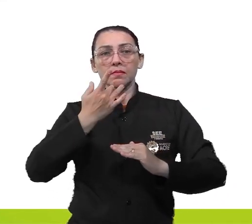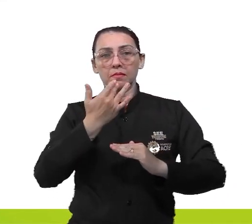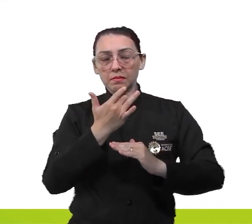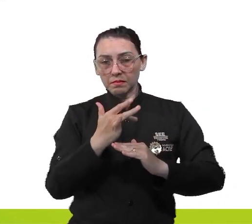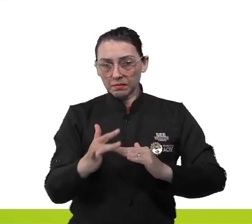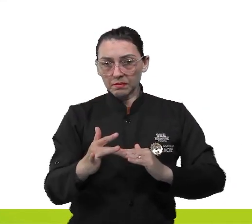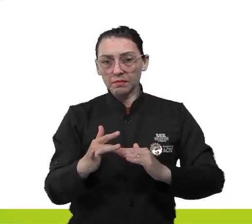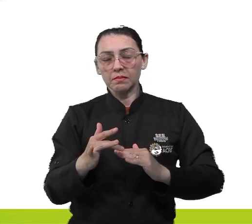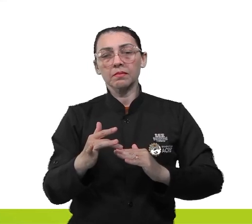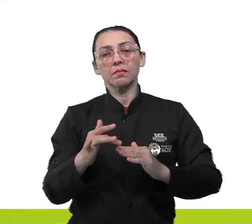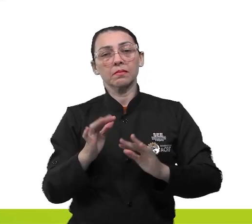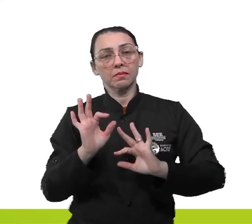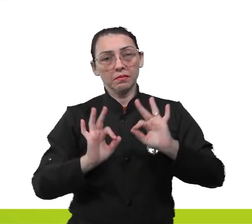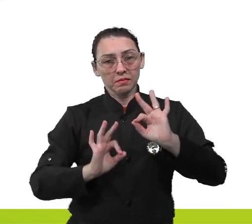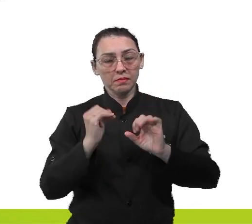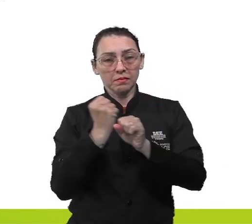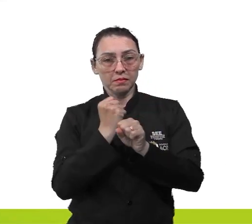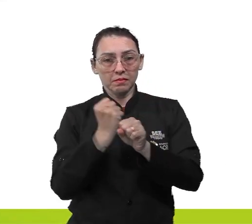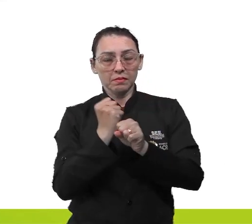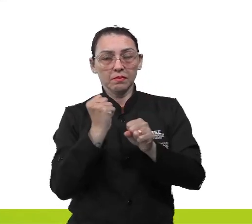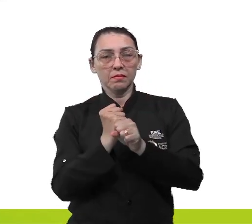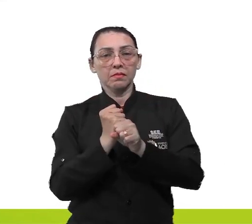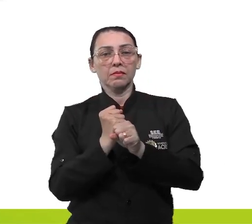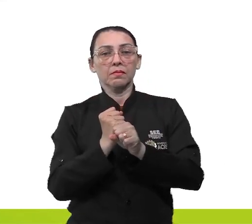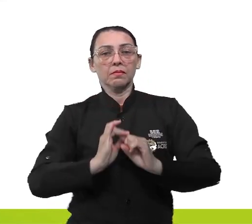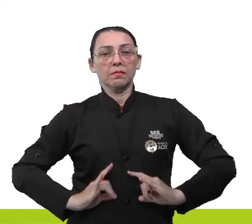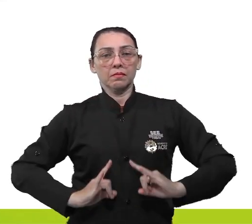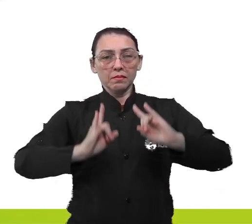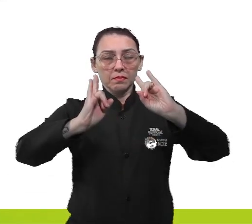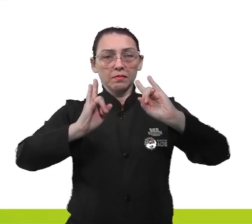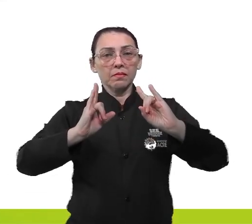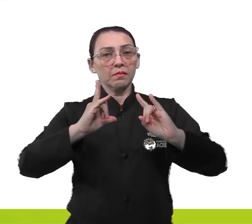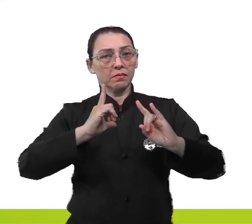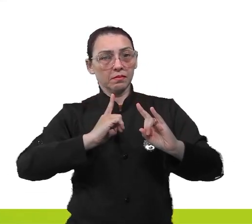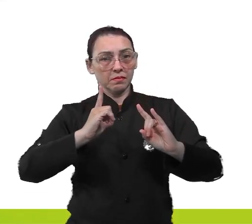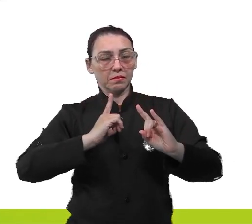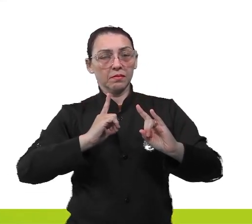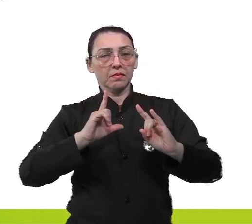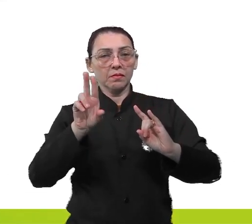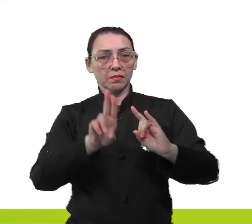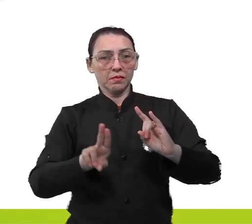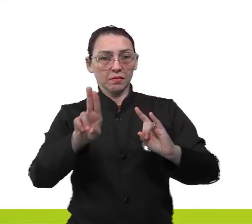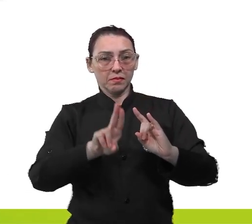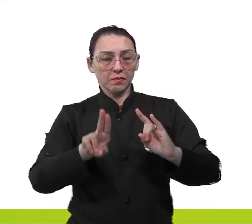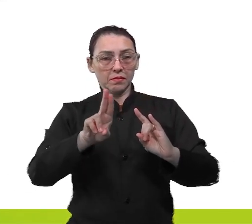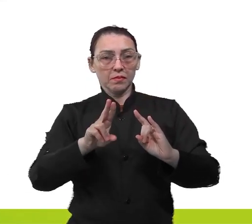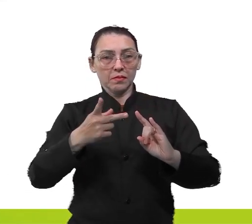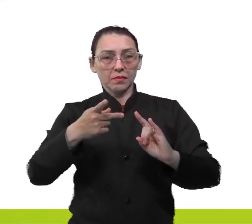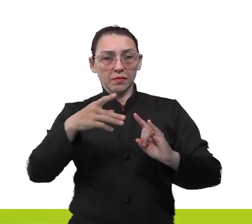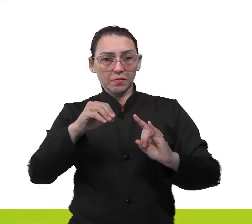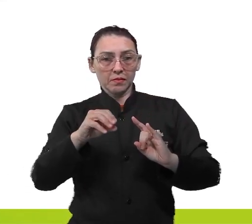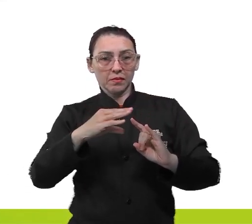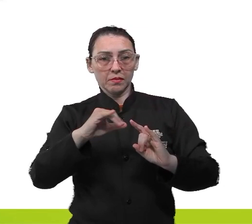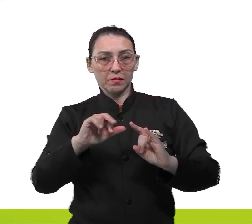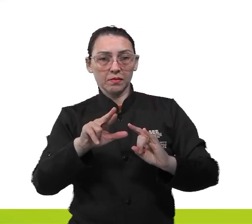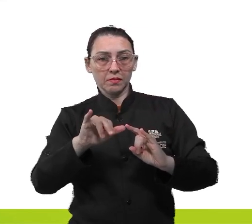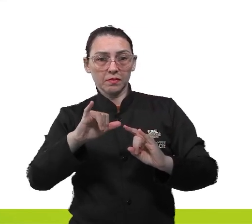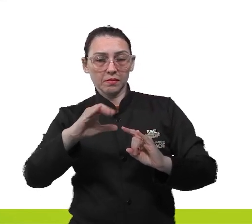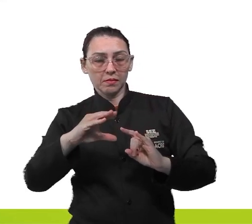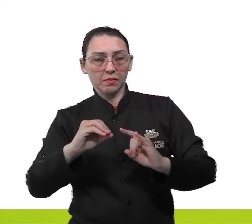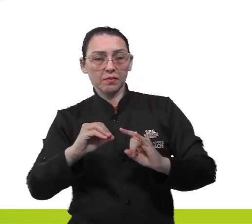granito e a construção civil, entre outras, que envolve o manuseio de pó de sílica.